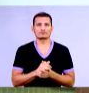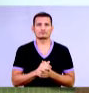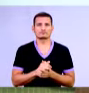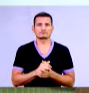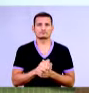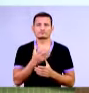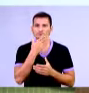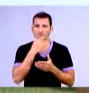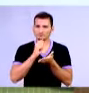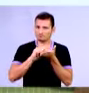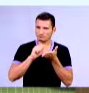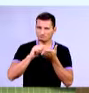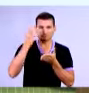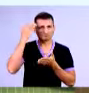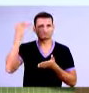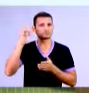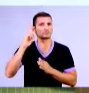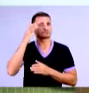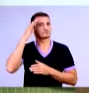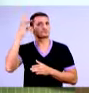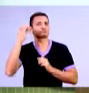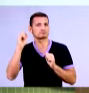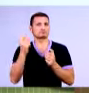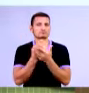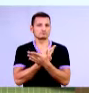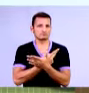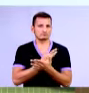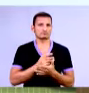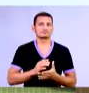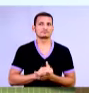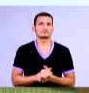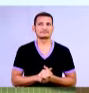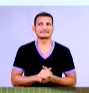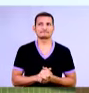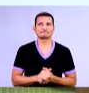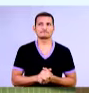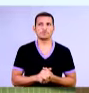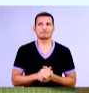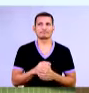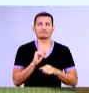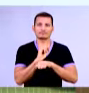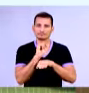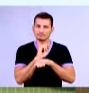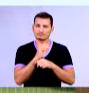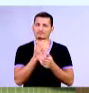autor não imaginava que isso pudesse acontecer, né? Eu esperava algumas